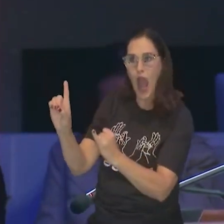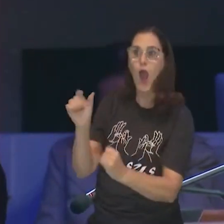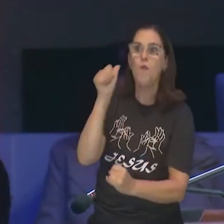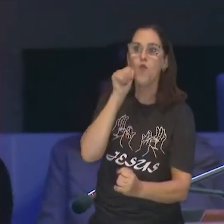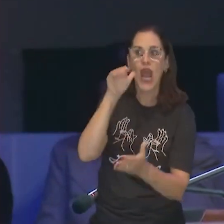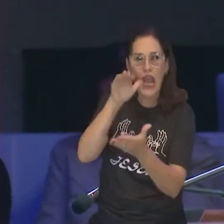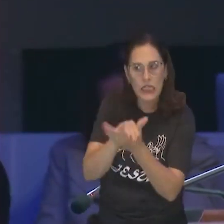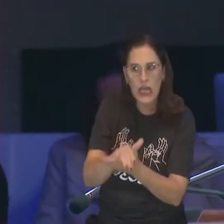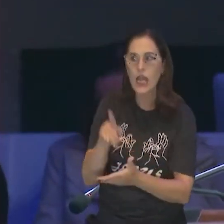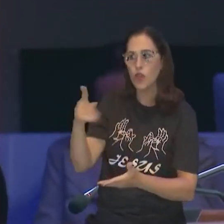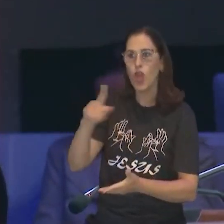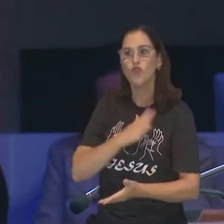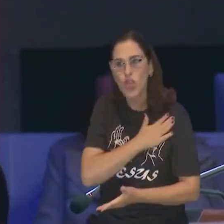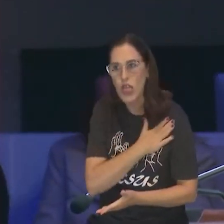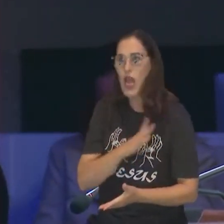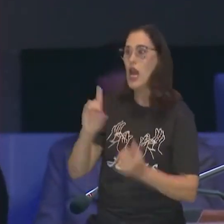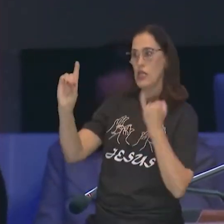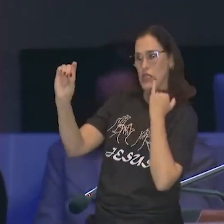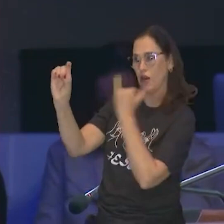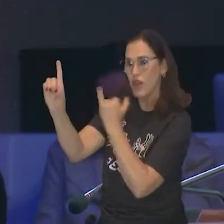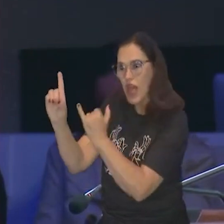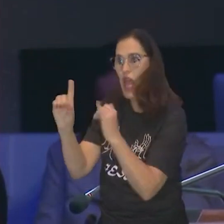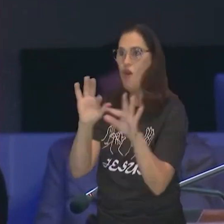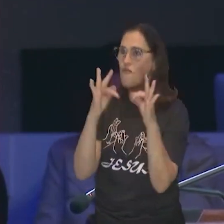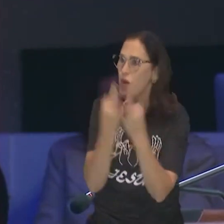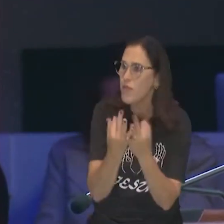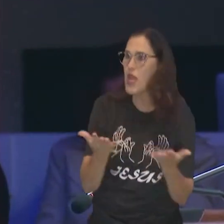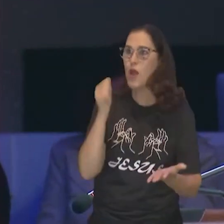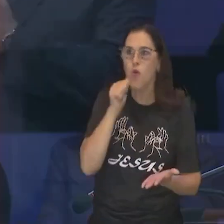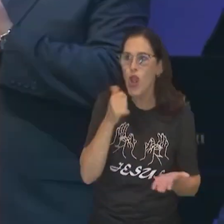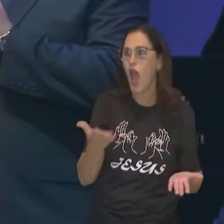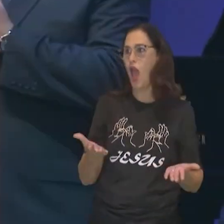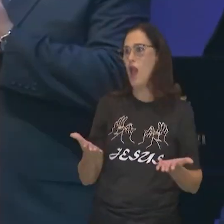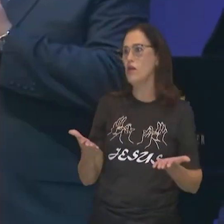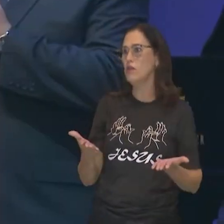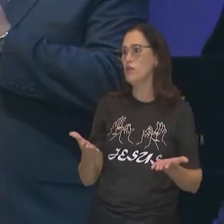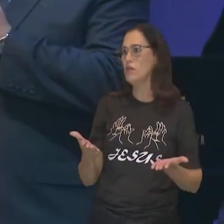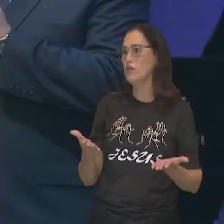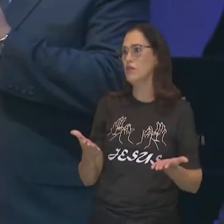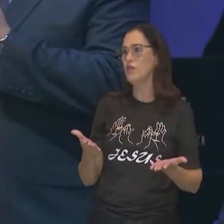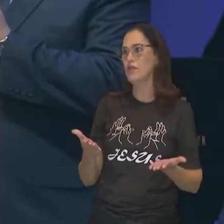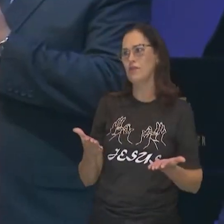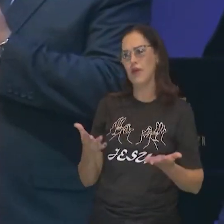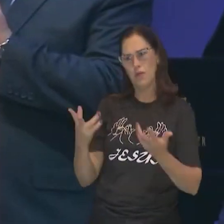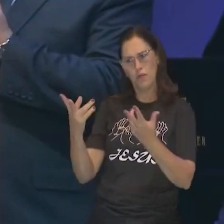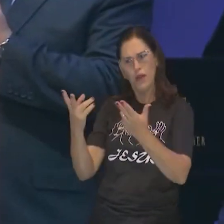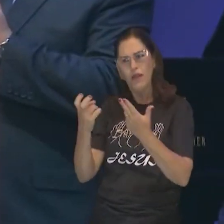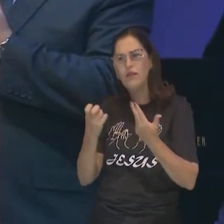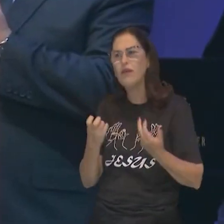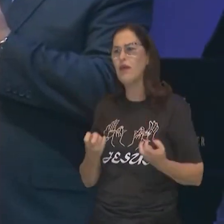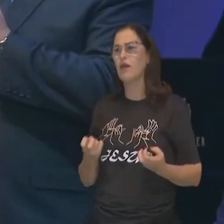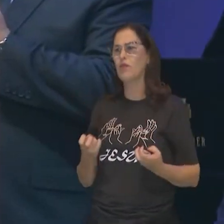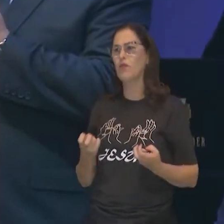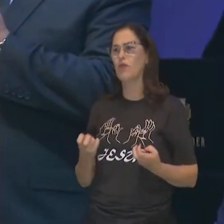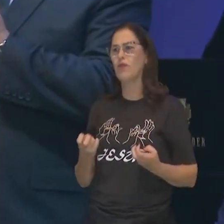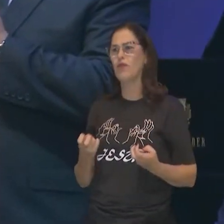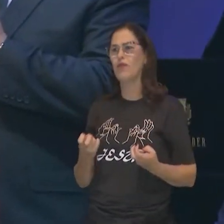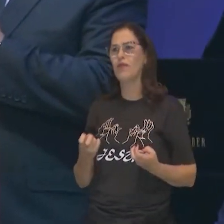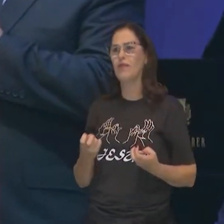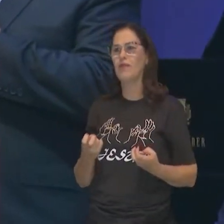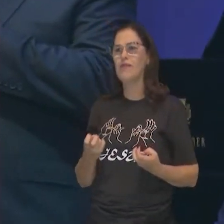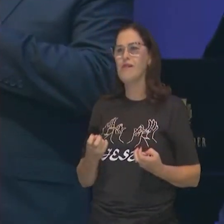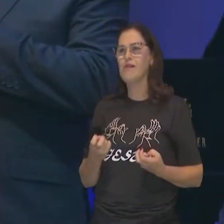Davi é mulher do teu general, Davi é mulher de família. Mas percebam, queridos, que